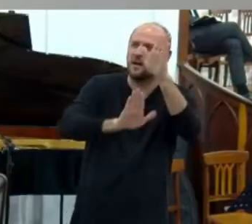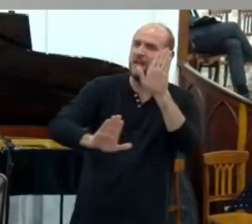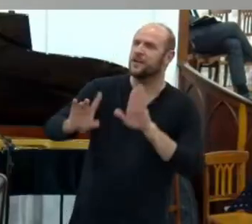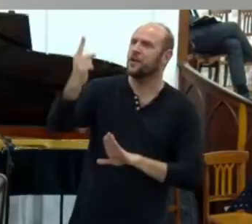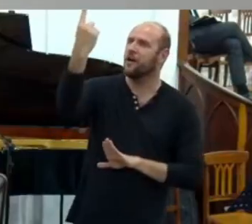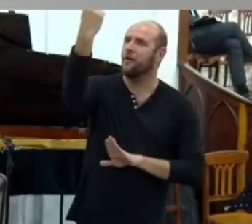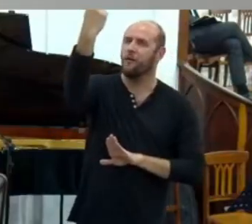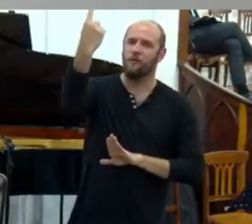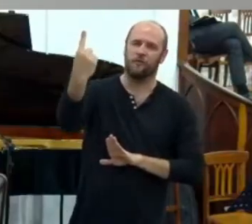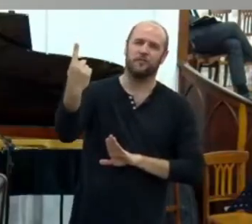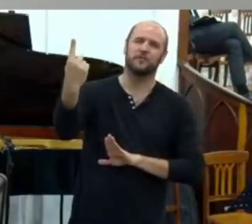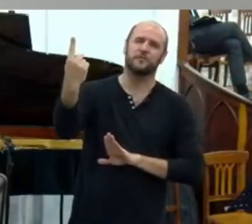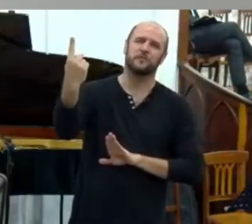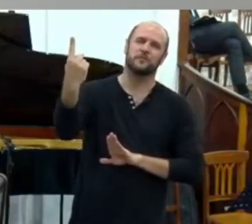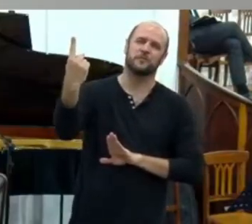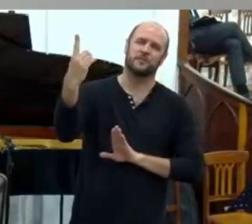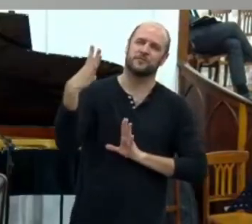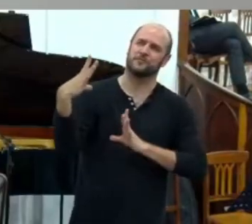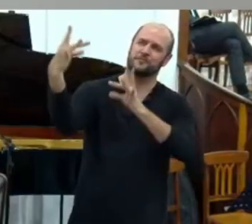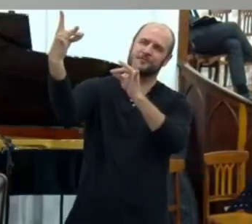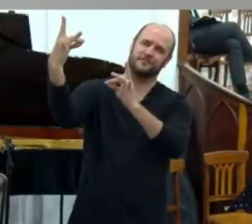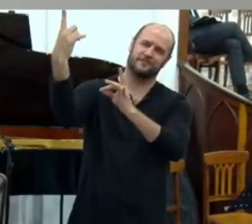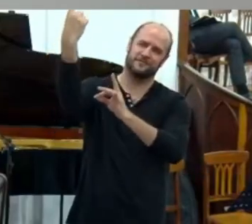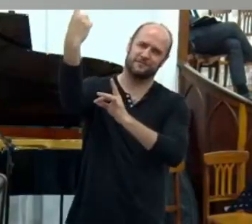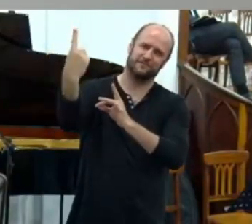que deve ser adorado.